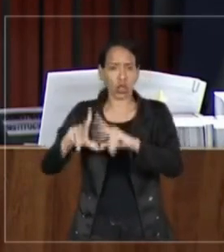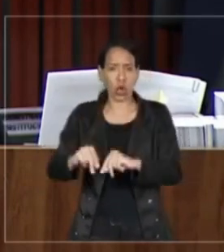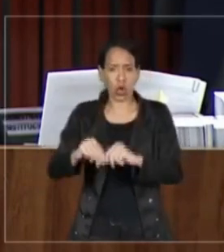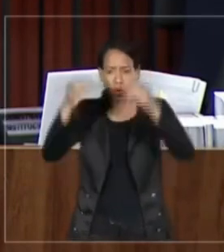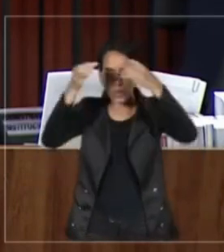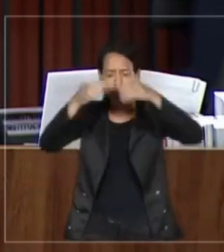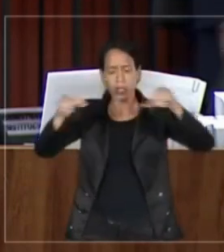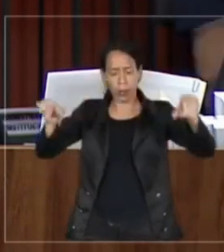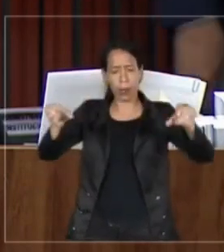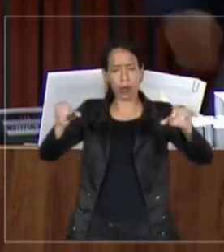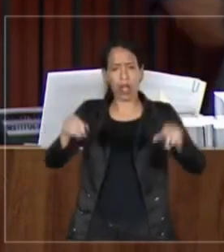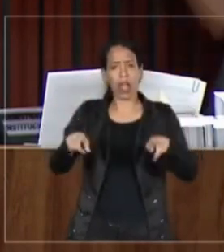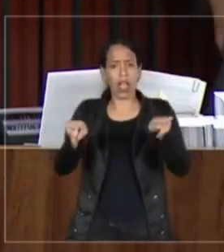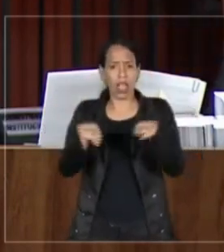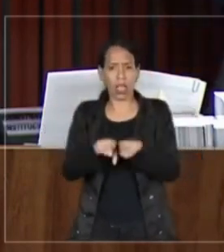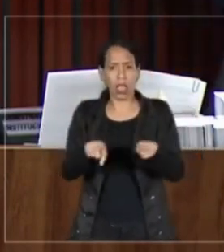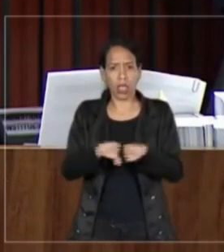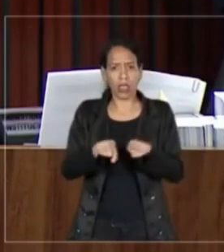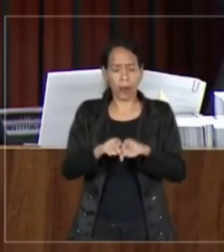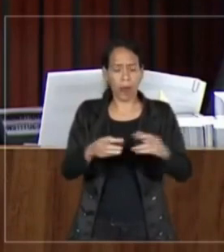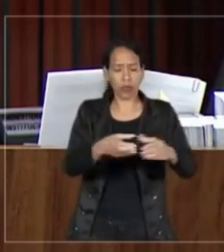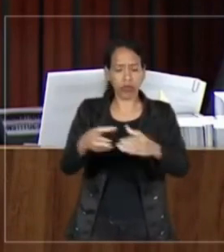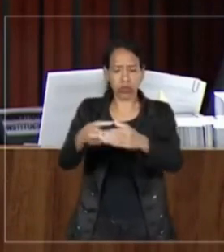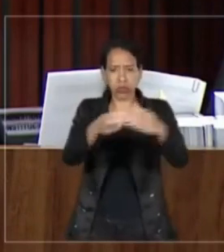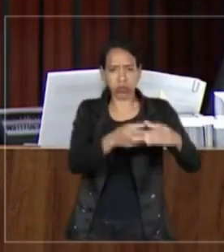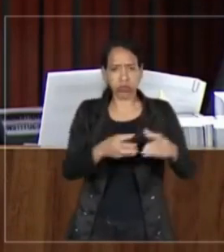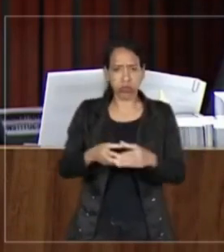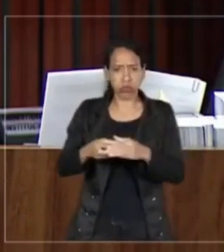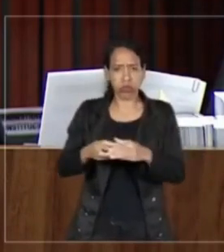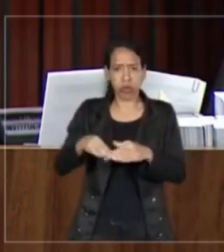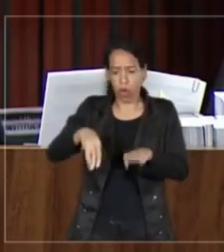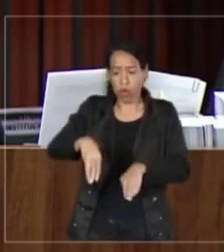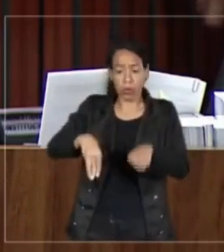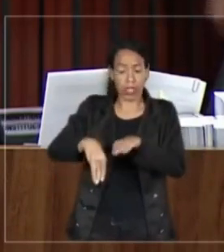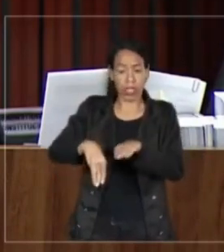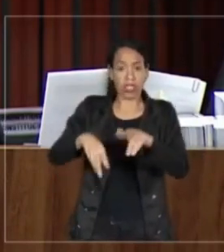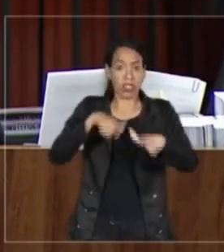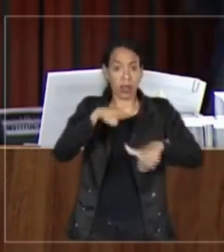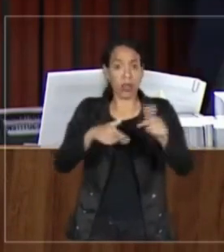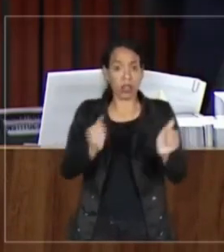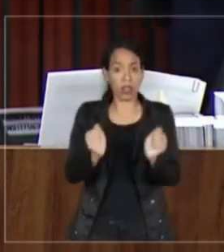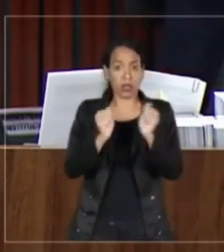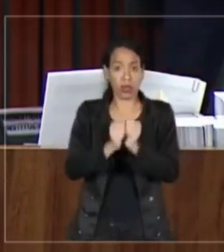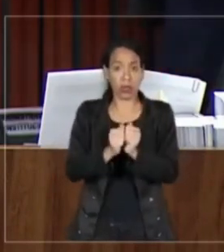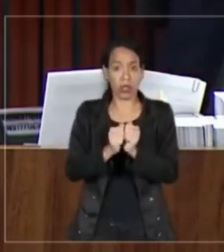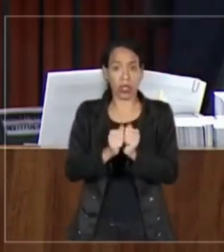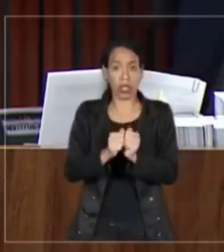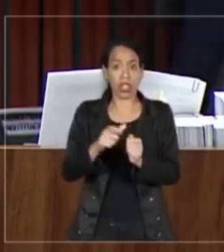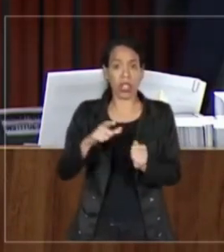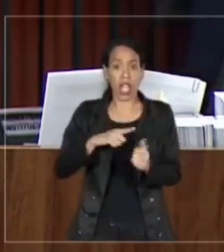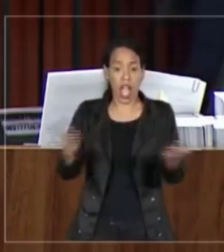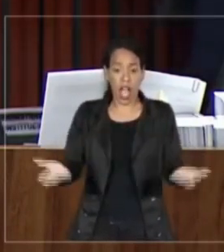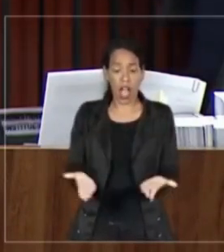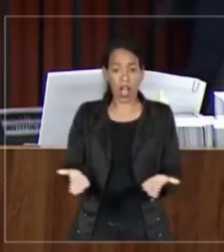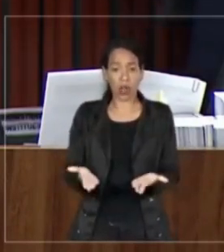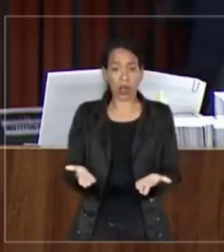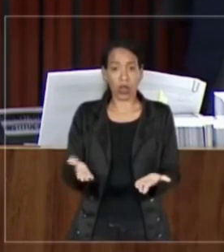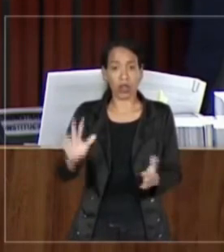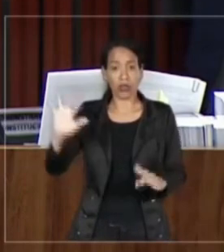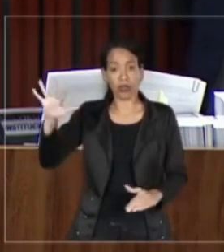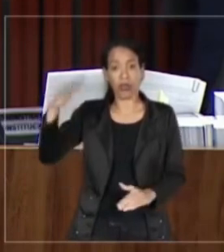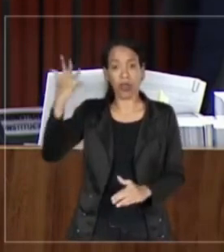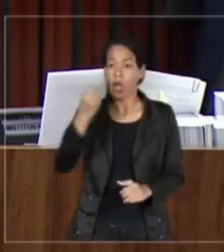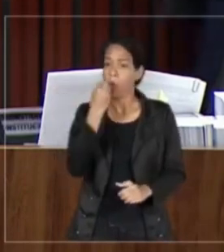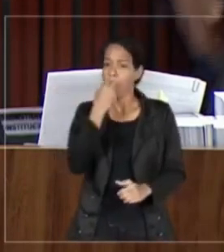o tribunal, com o conjunto dos ministros do Tribunal Superior Eleitoral, poderemos, nesse segundo semestre, realizar os